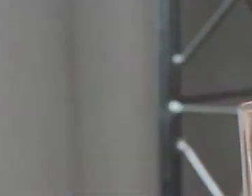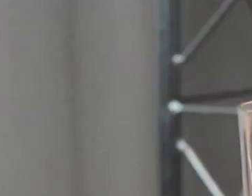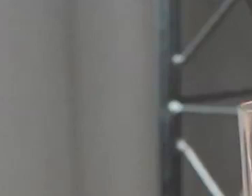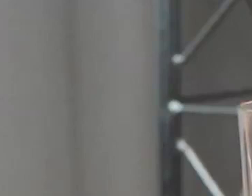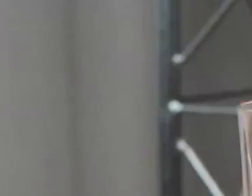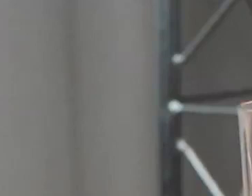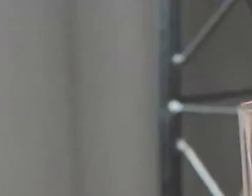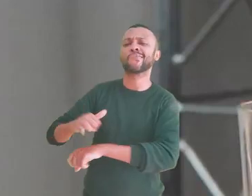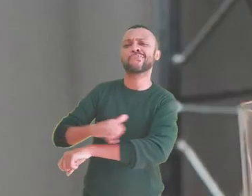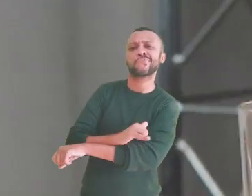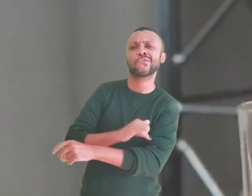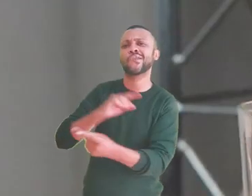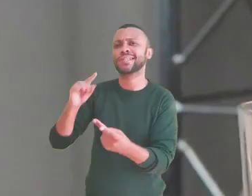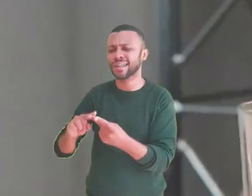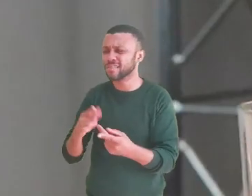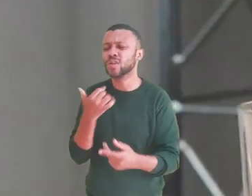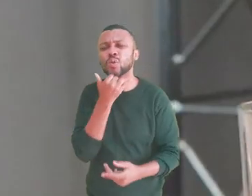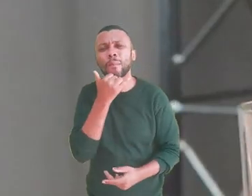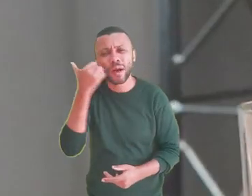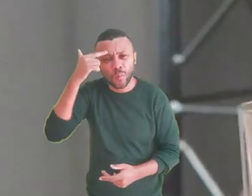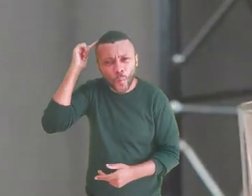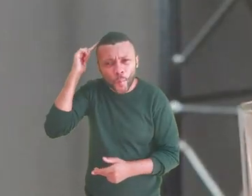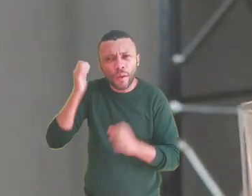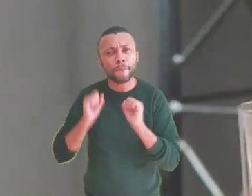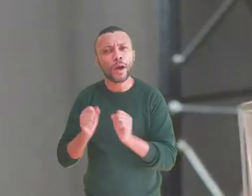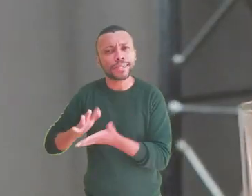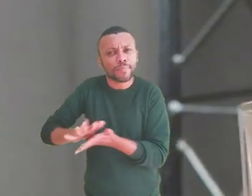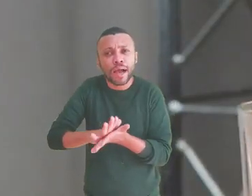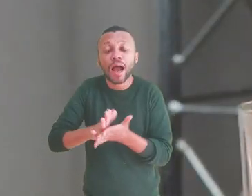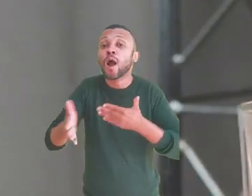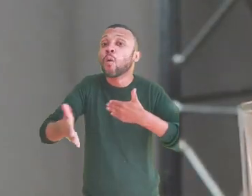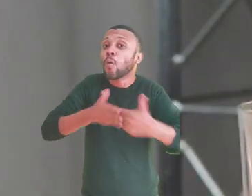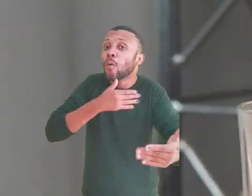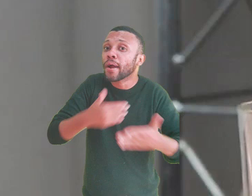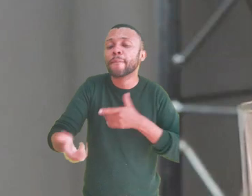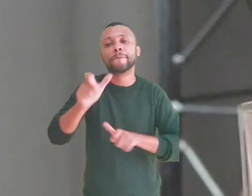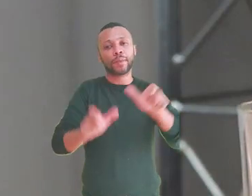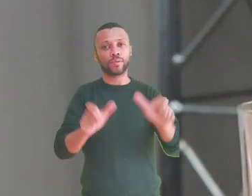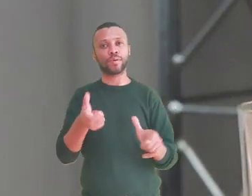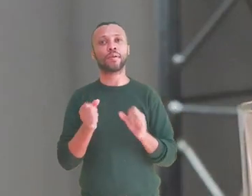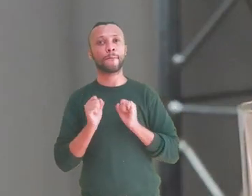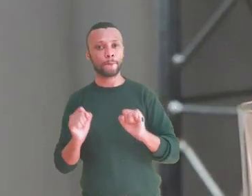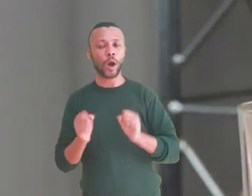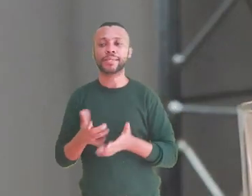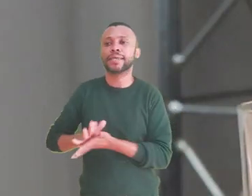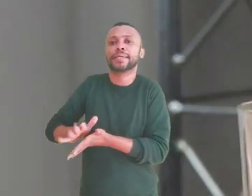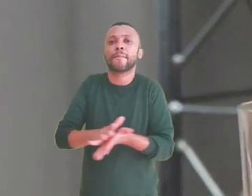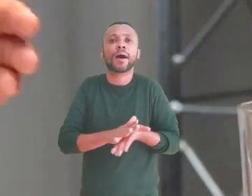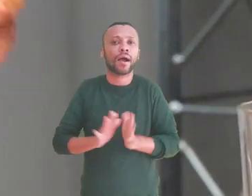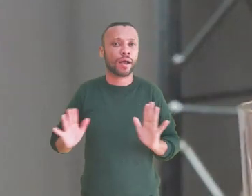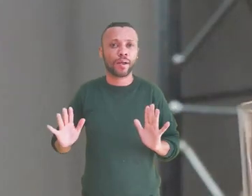magra, porque é baixa. Careca pode sambar? Qualquer um pode sambar. Cadeirante pode sambar. Pode. Ele samba com o